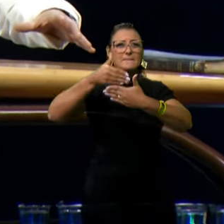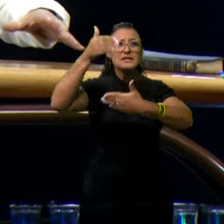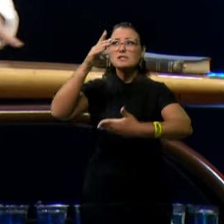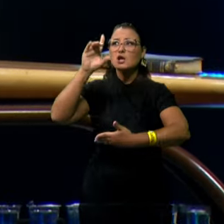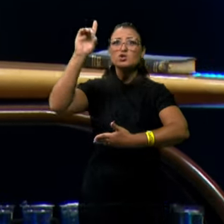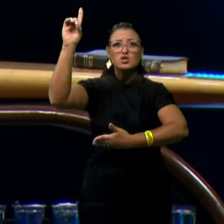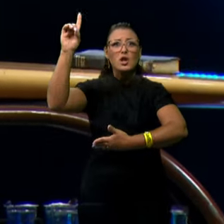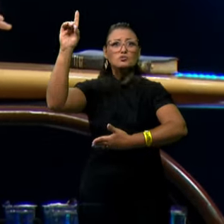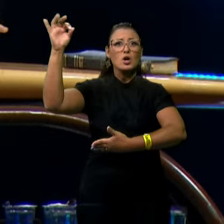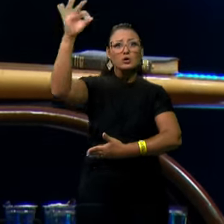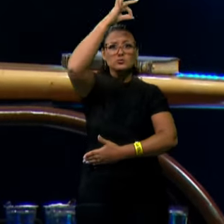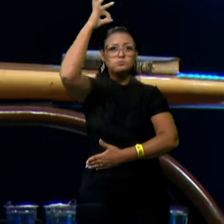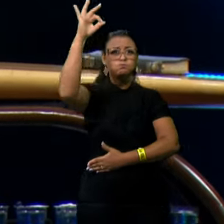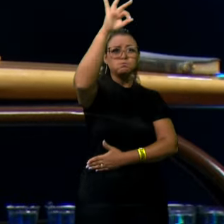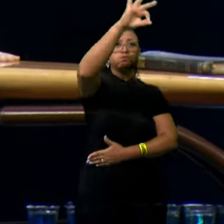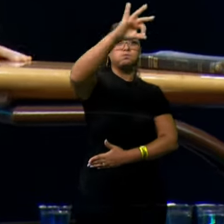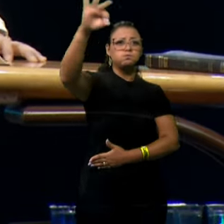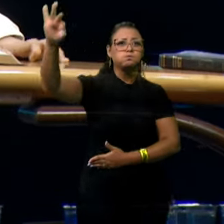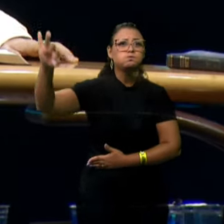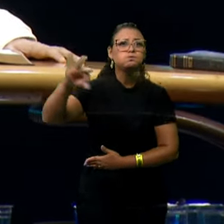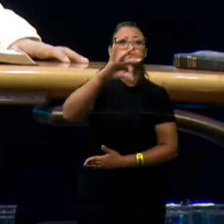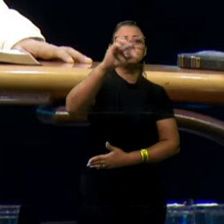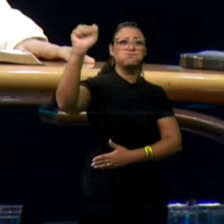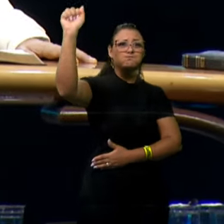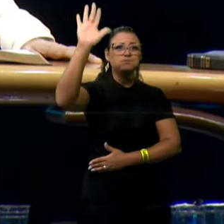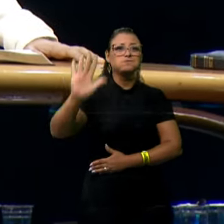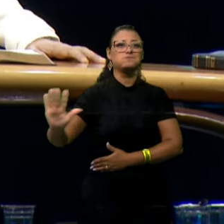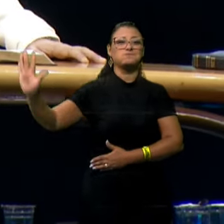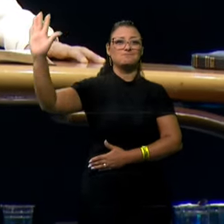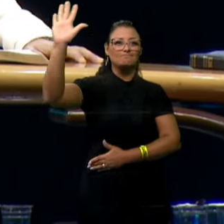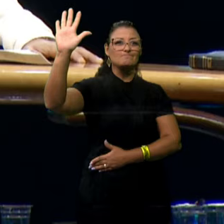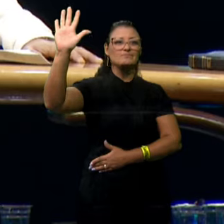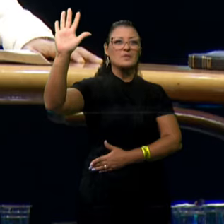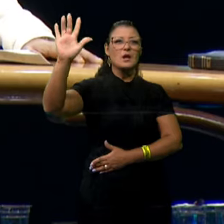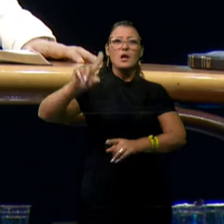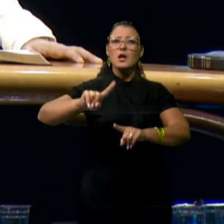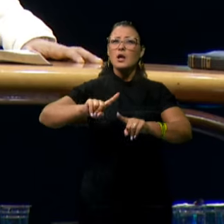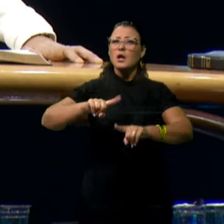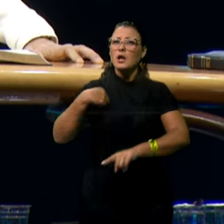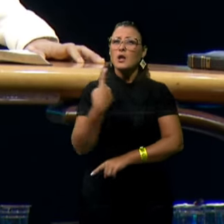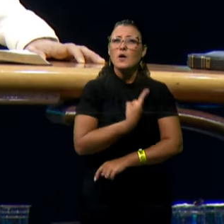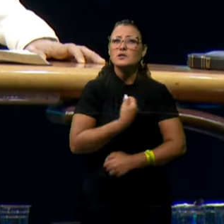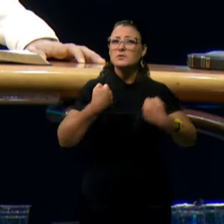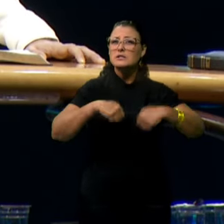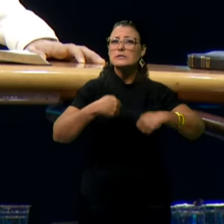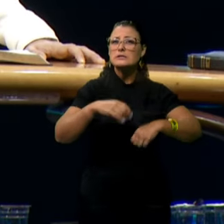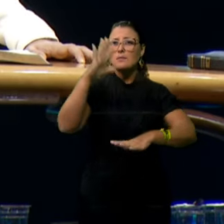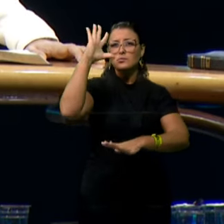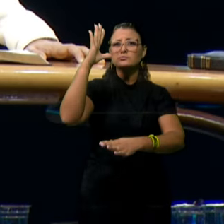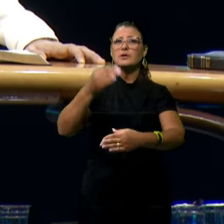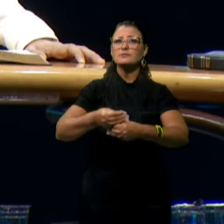Deus o espírito vai ser mexendo nas nuvens vão ser mexendo e temos que farejar isso entender isso